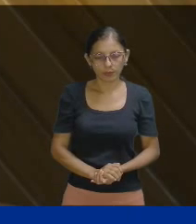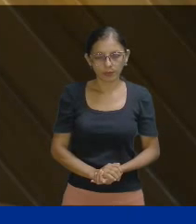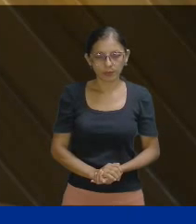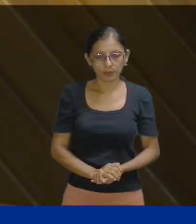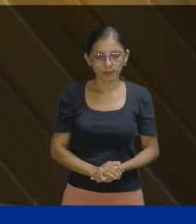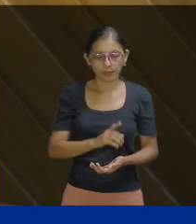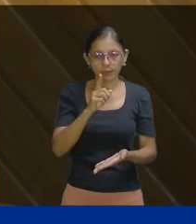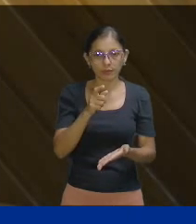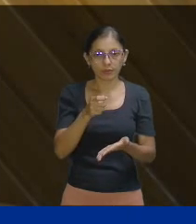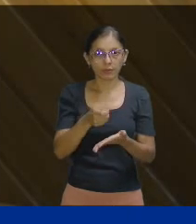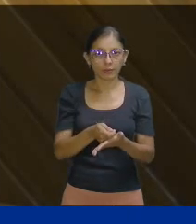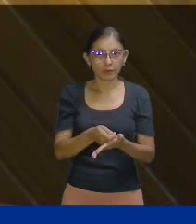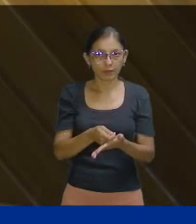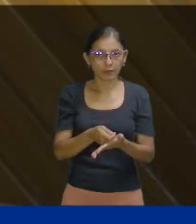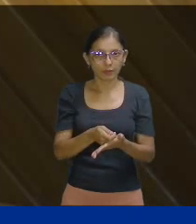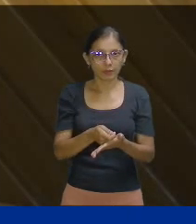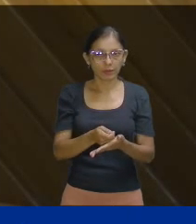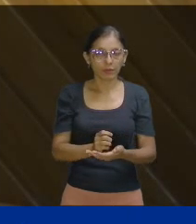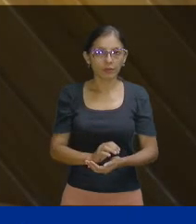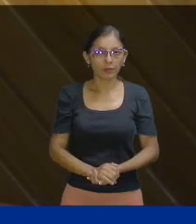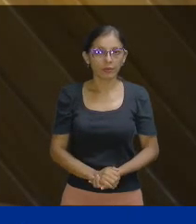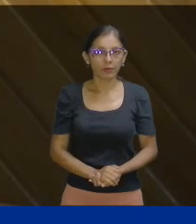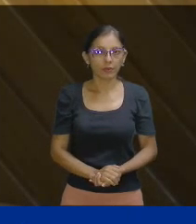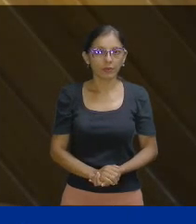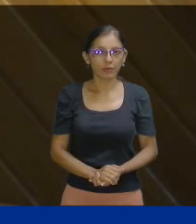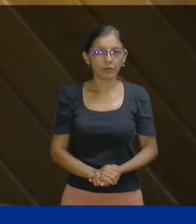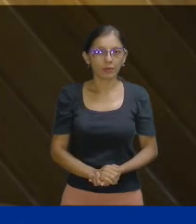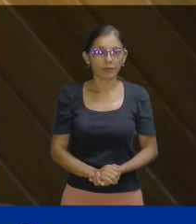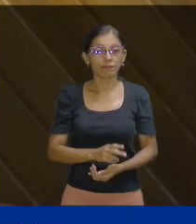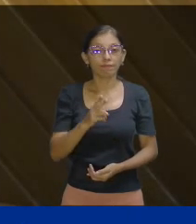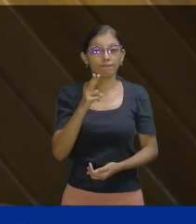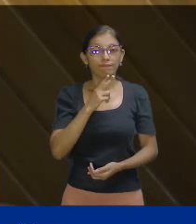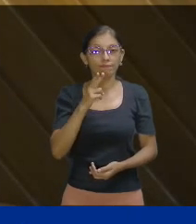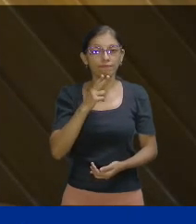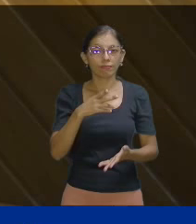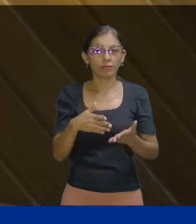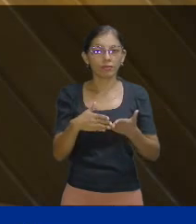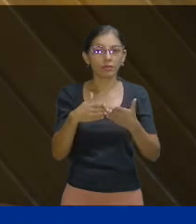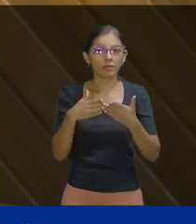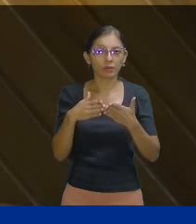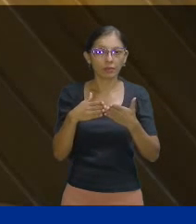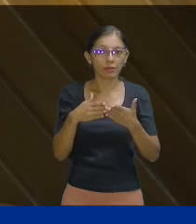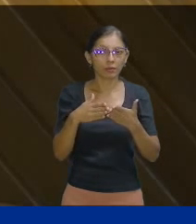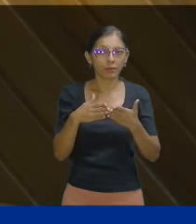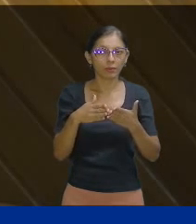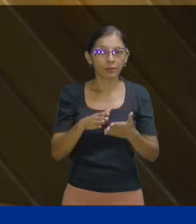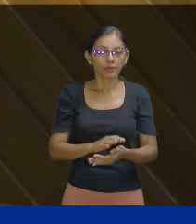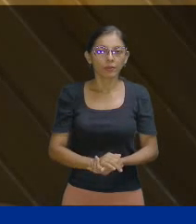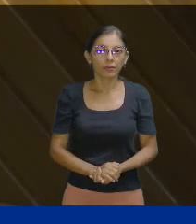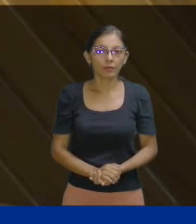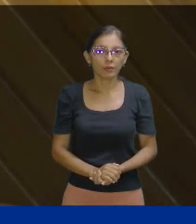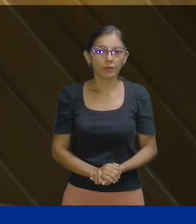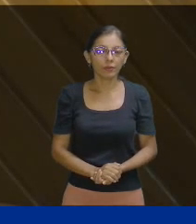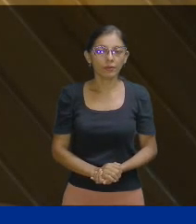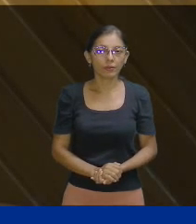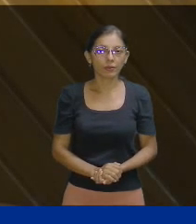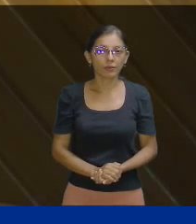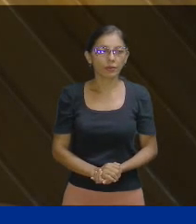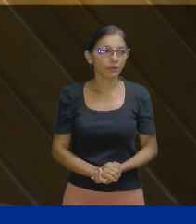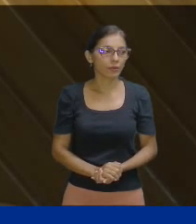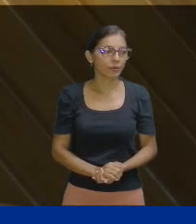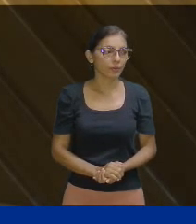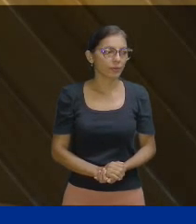Decisão indeferiu o pedido de tutela de urgência sob o fundamento de não estarem presentes os requisitos da probabilidade